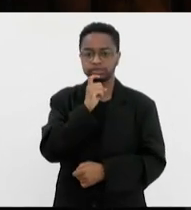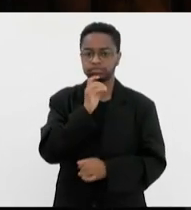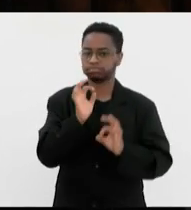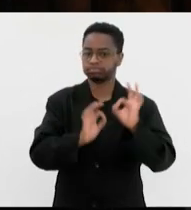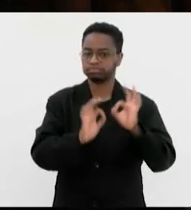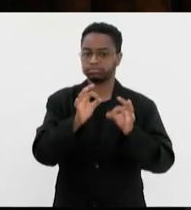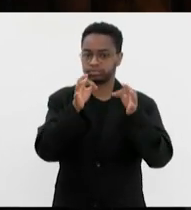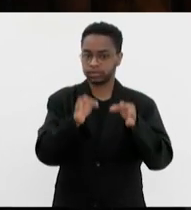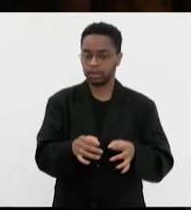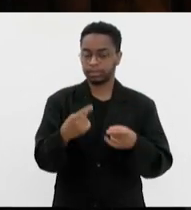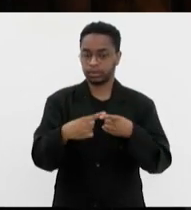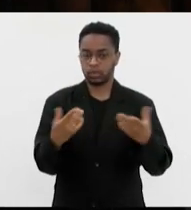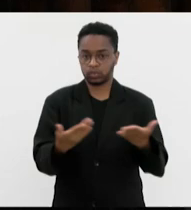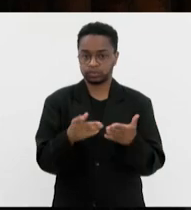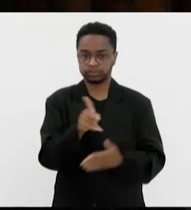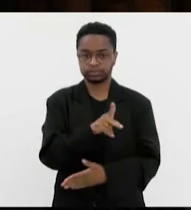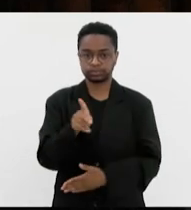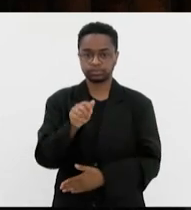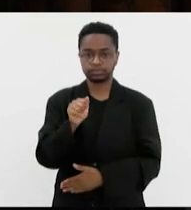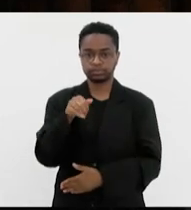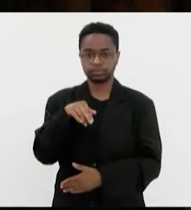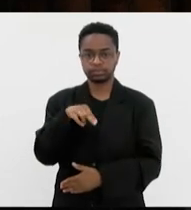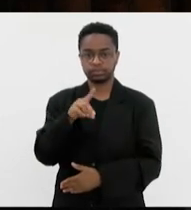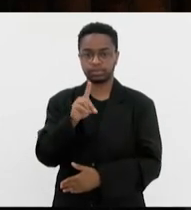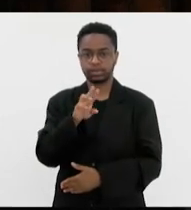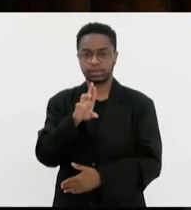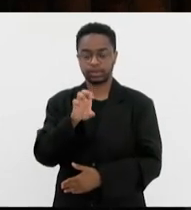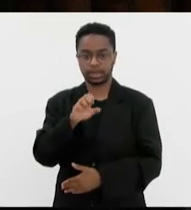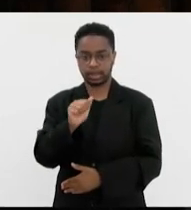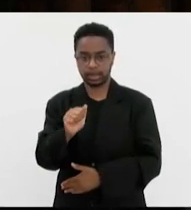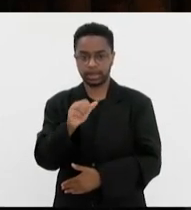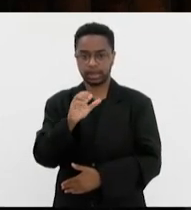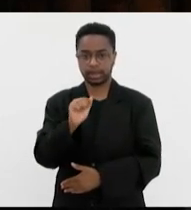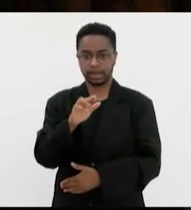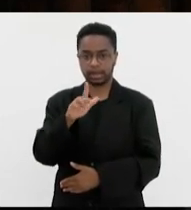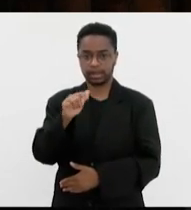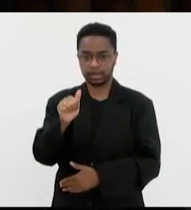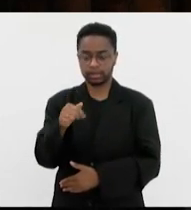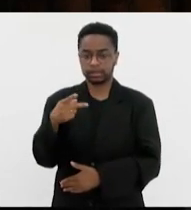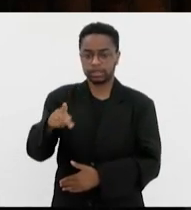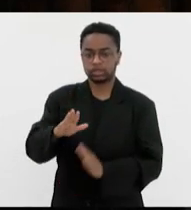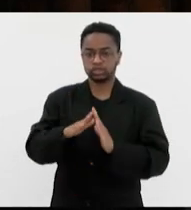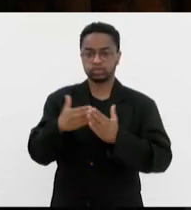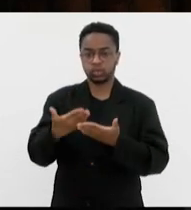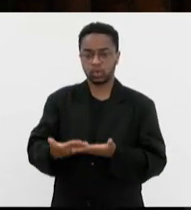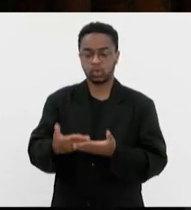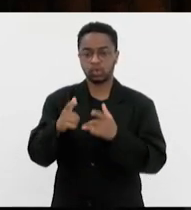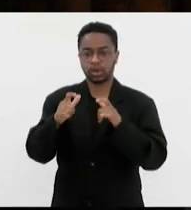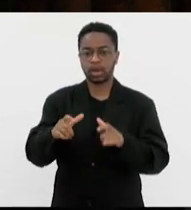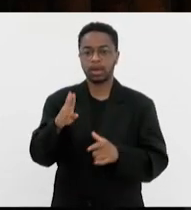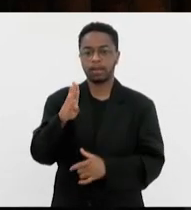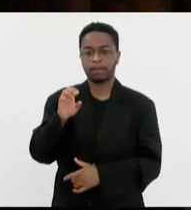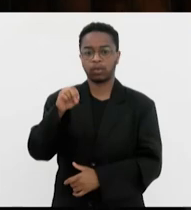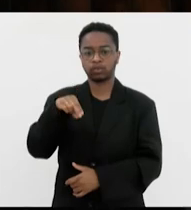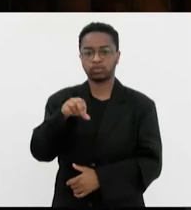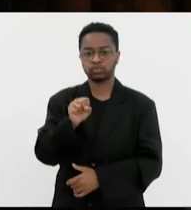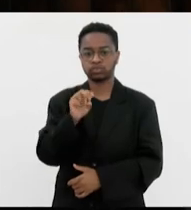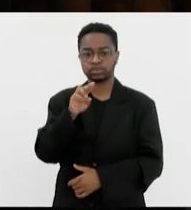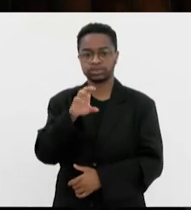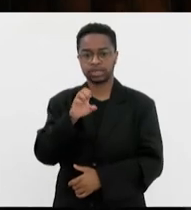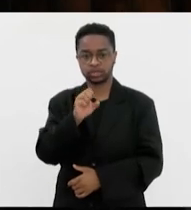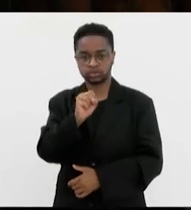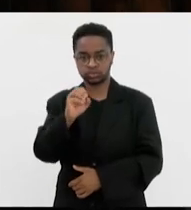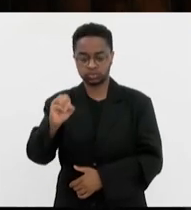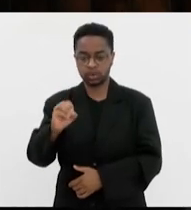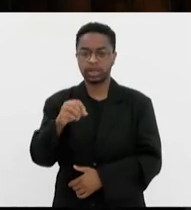a professora Andréa Carla, no colégio Olga Benário Prestes, em Bom Sucesso, levou um termômetro para medir a temperatura